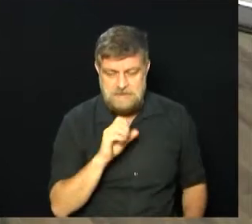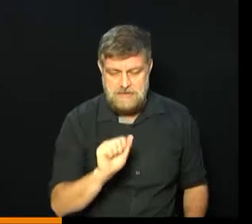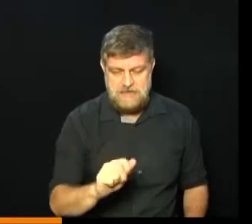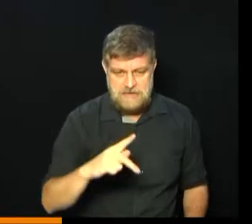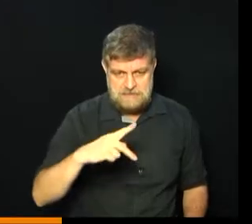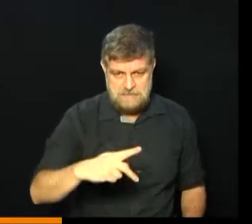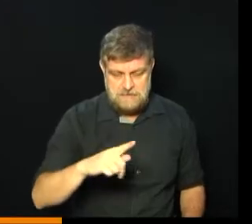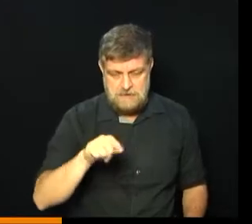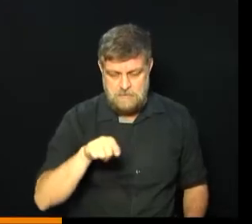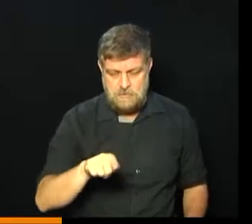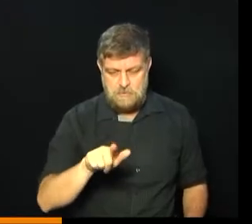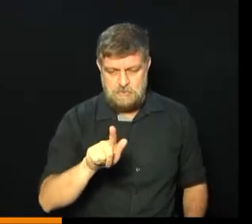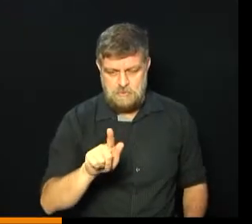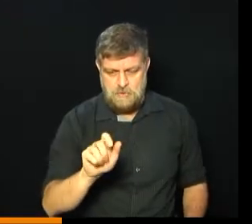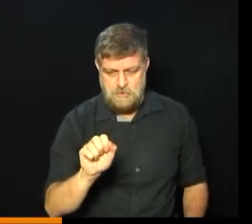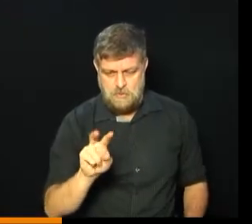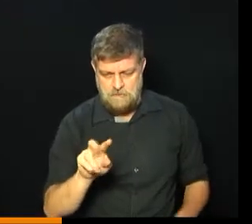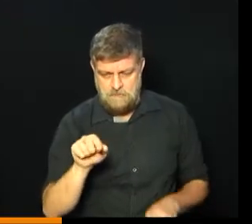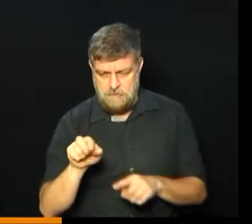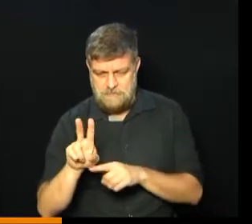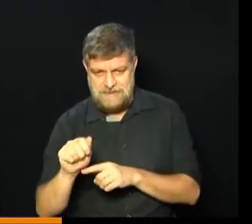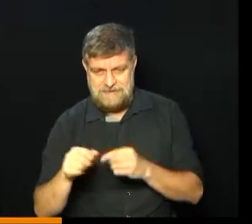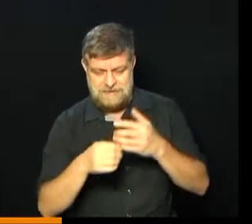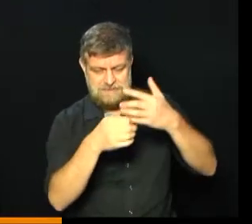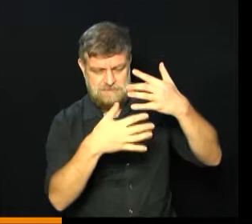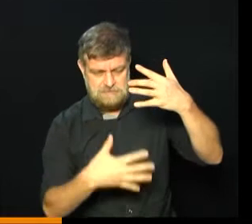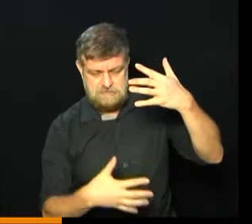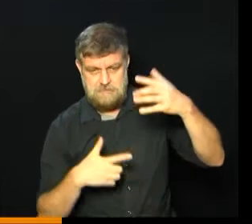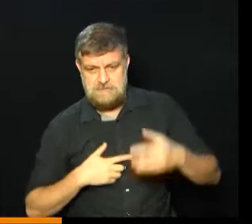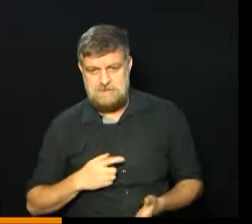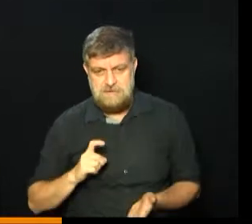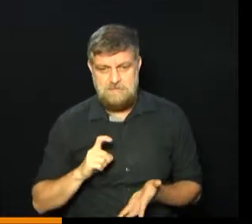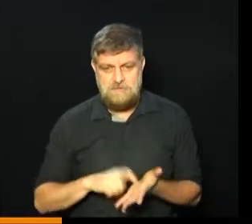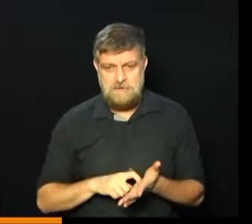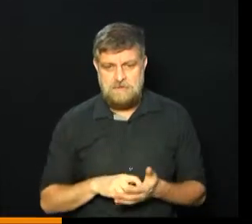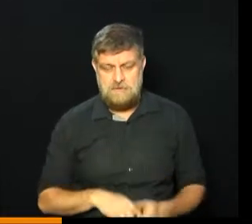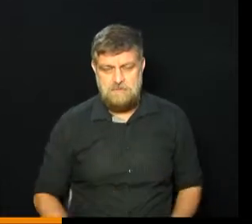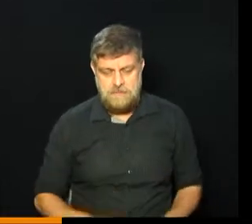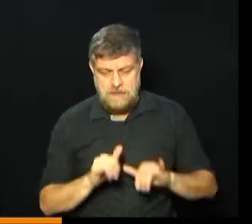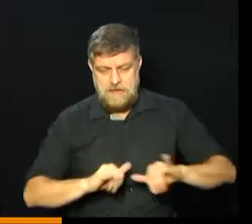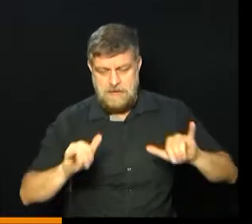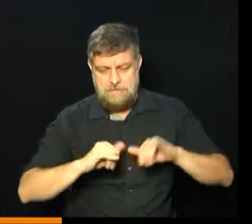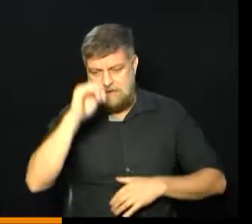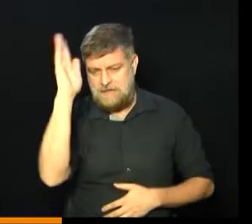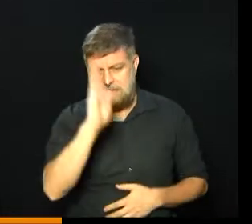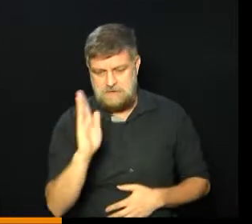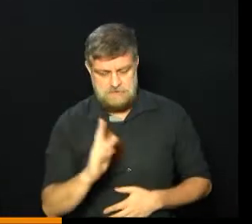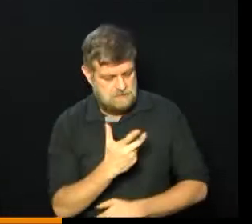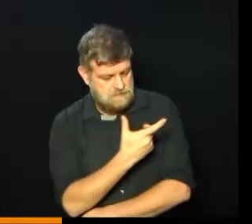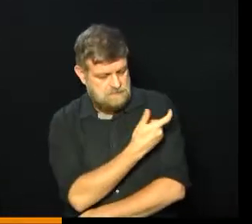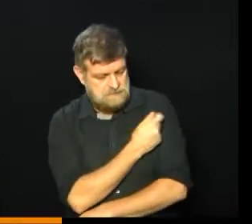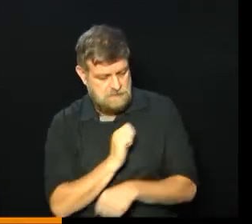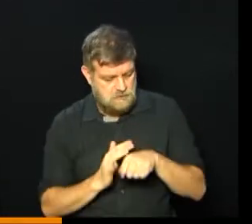Campinas.sp.gov. Br lá tem a todas as campanhas e aí você entra na campanha Nacional de vacinação contra